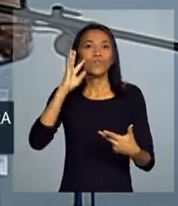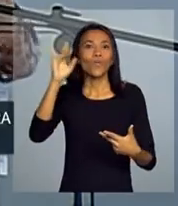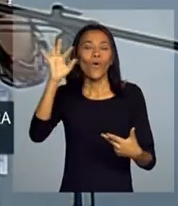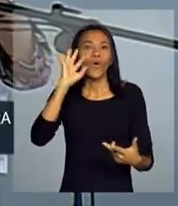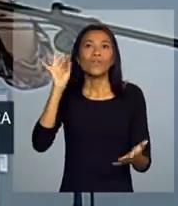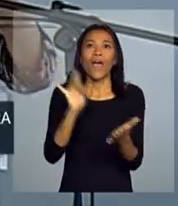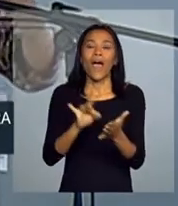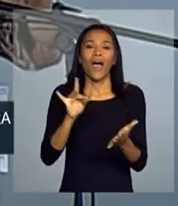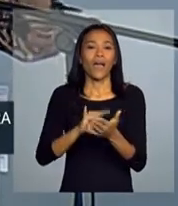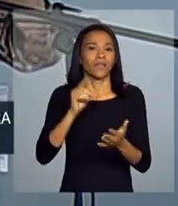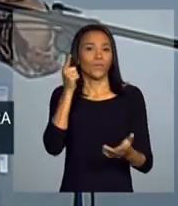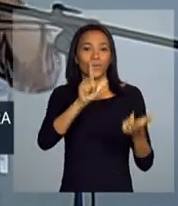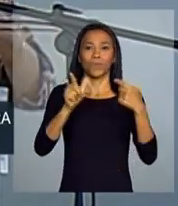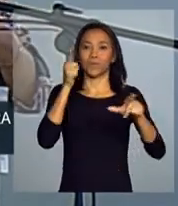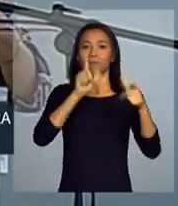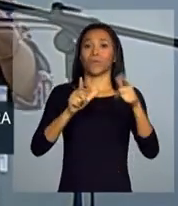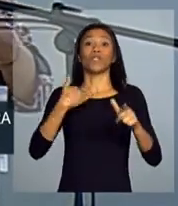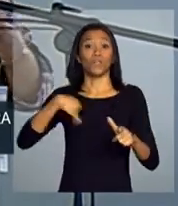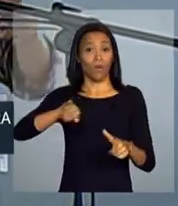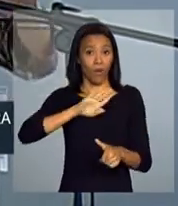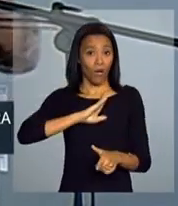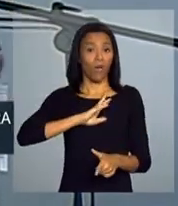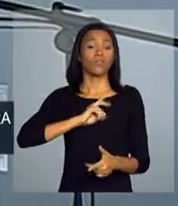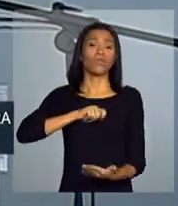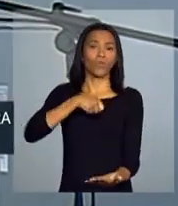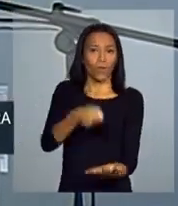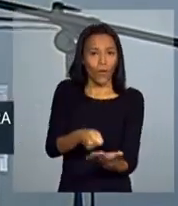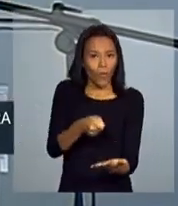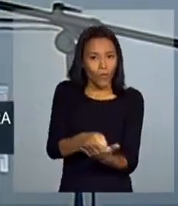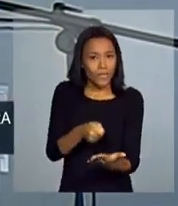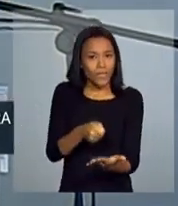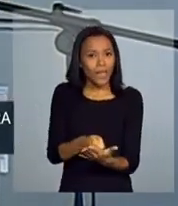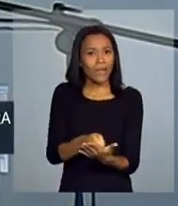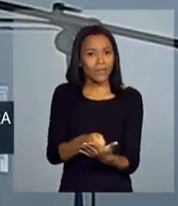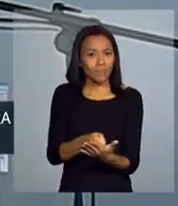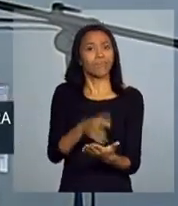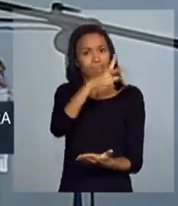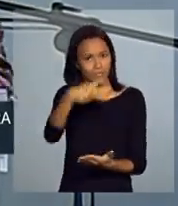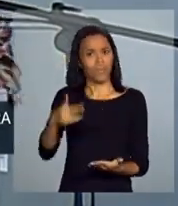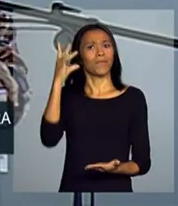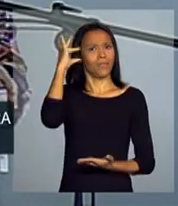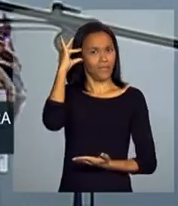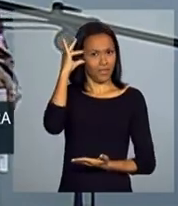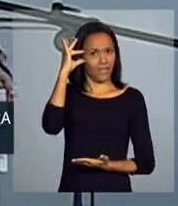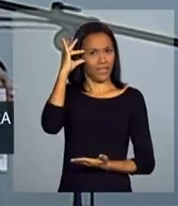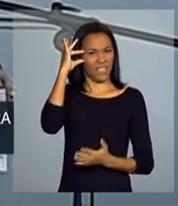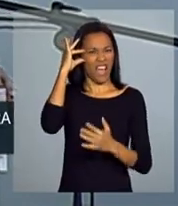que nós somos obrigados, da presidenta